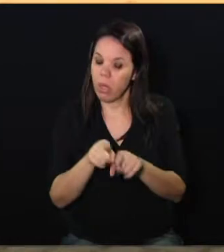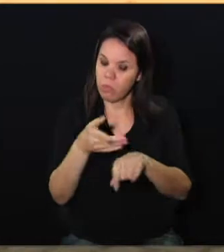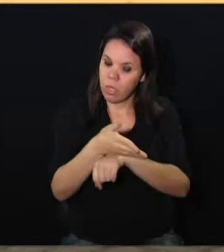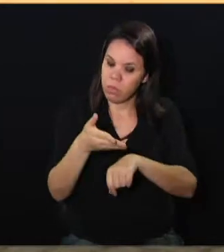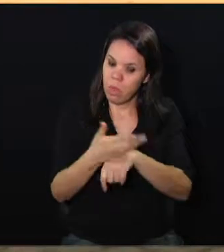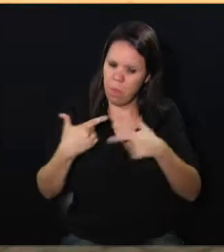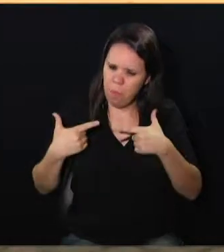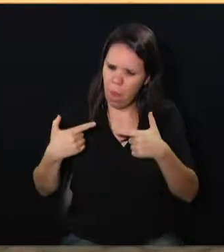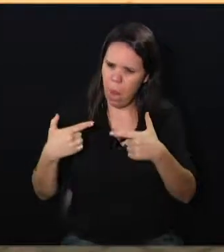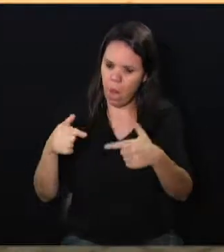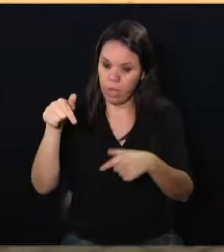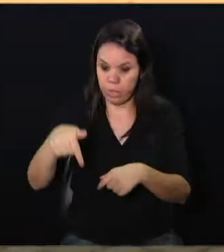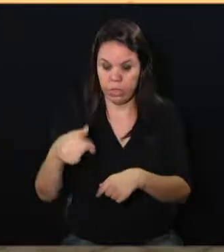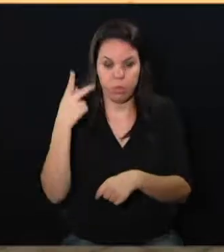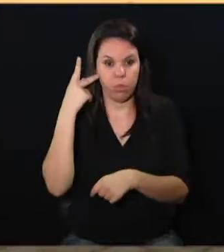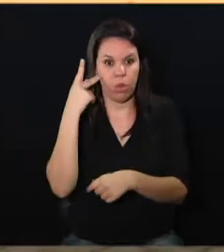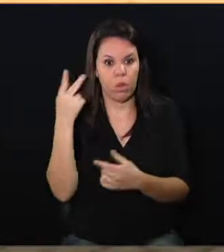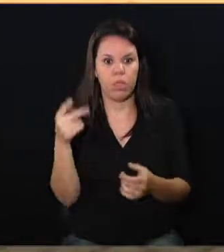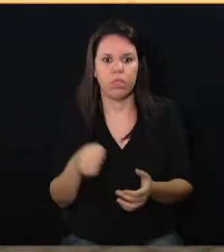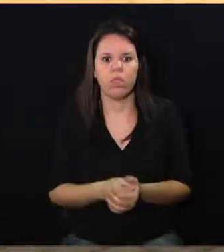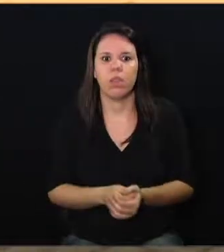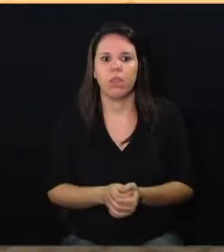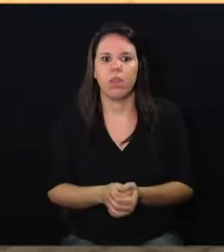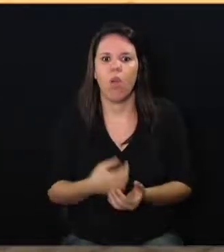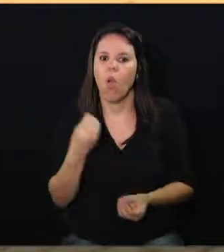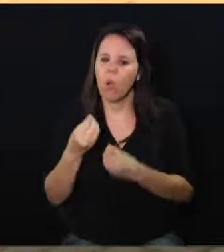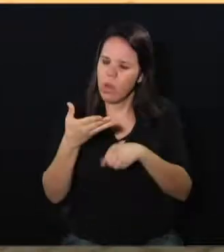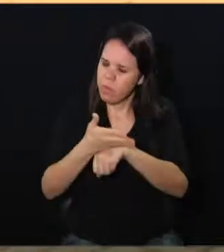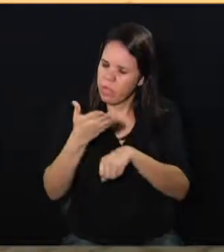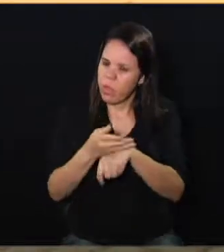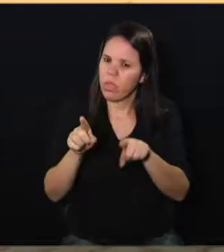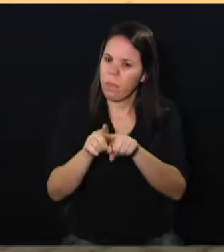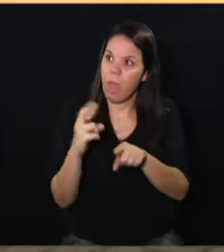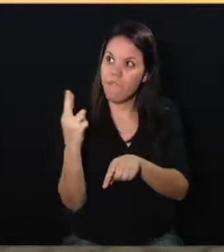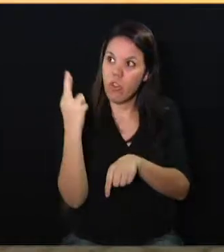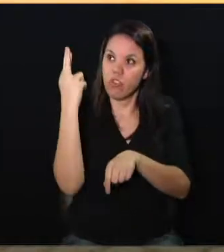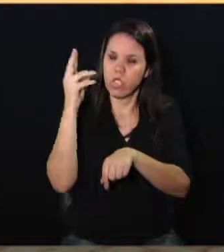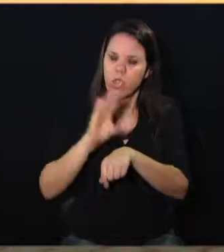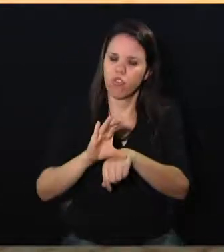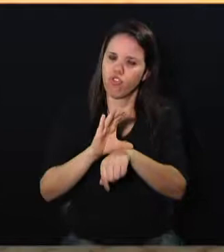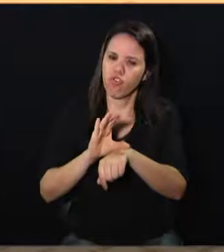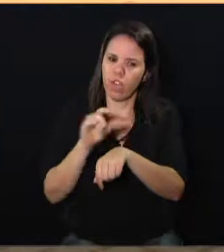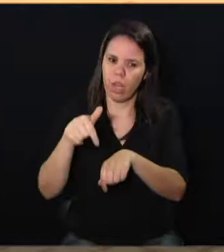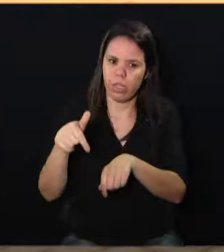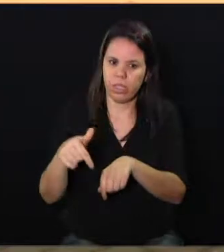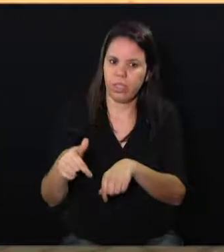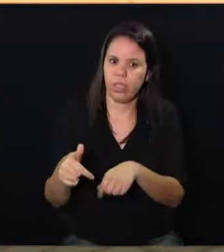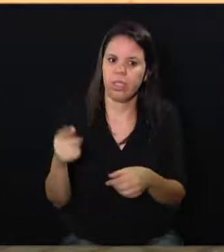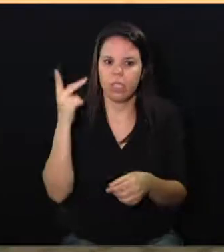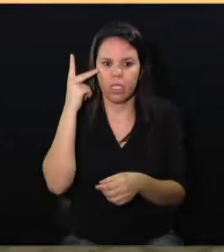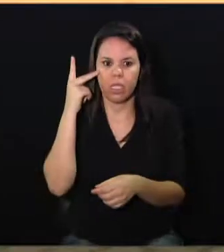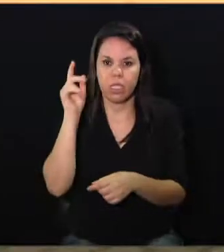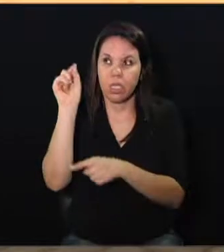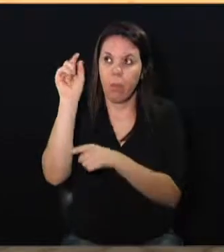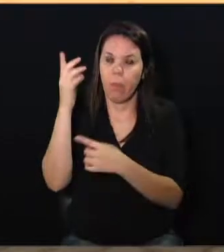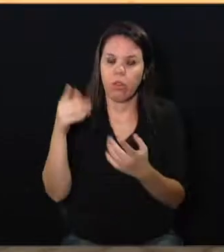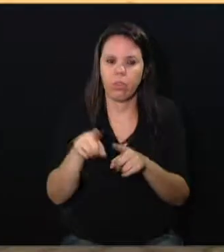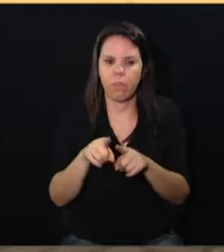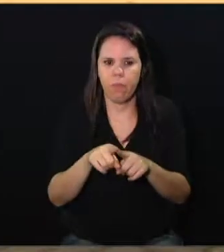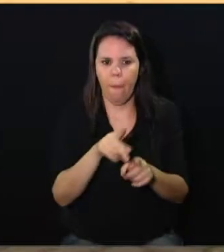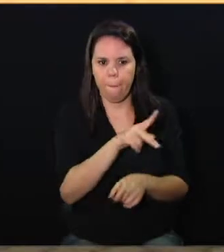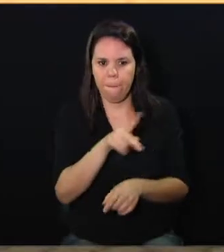da Guerra Paulista. Como ele fez parte da Revolução Constitucionalista e foi presidente